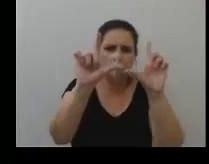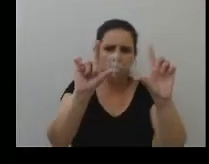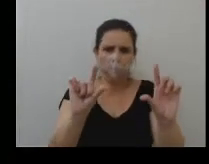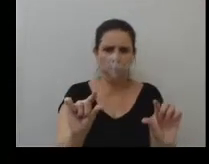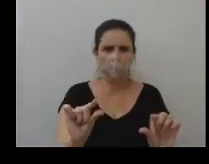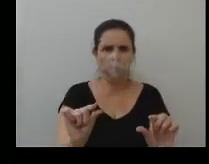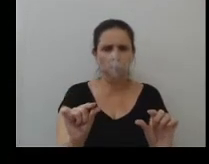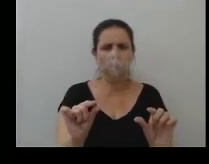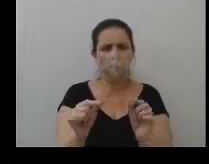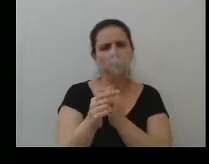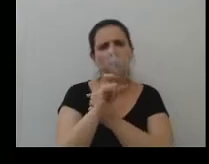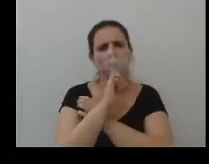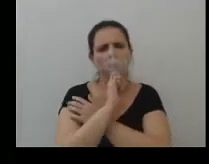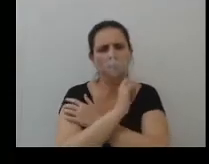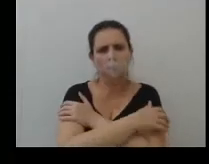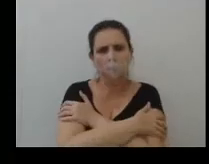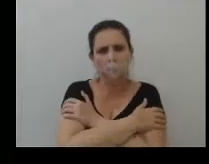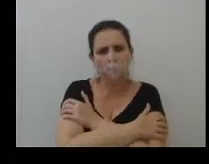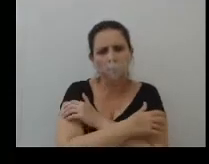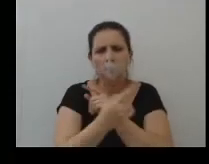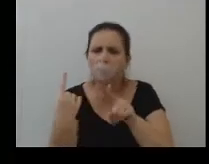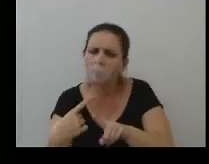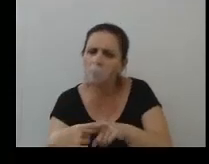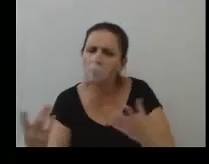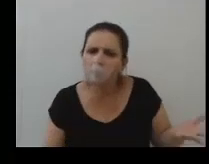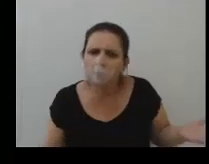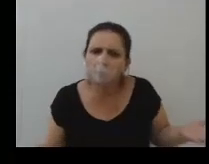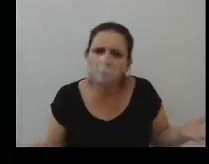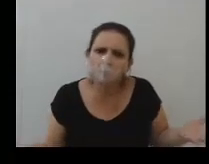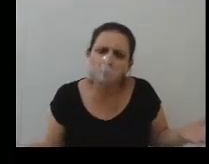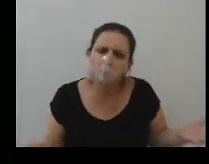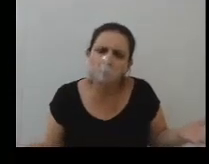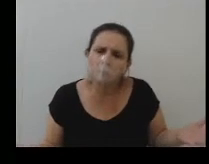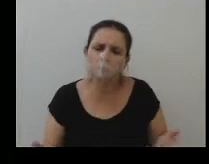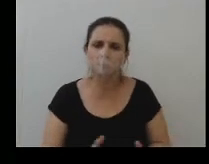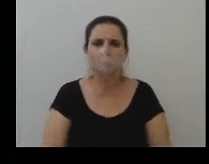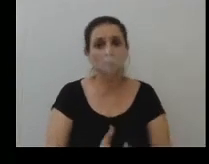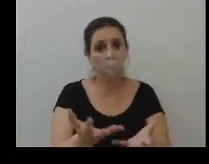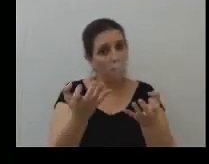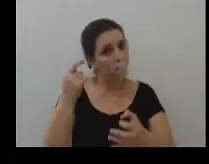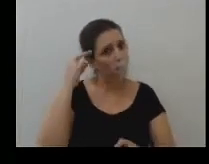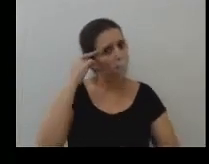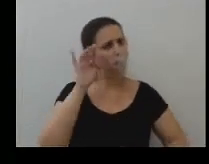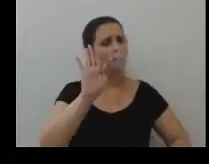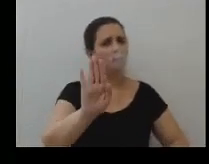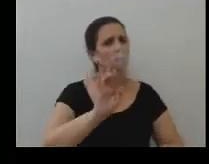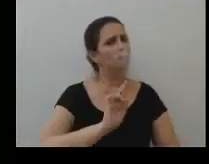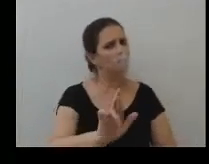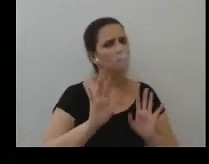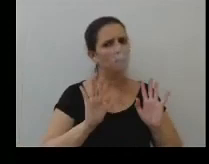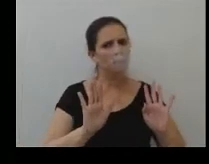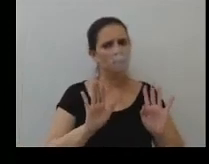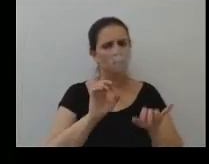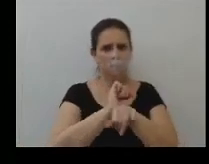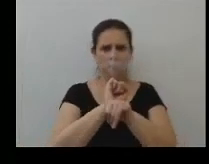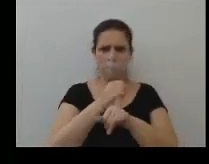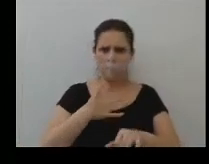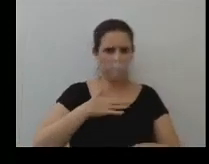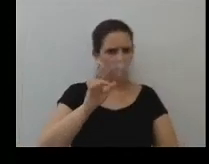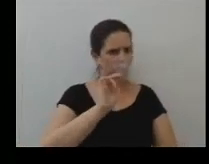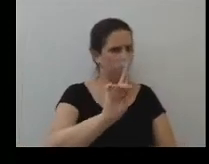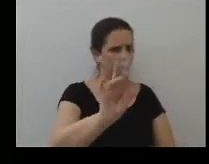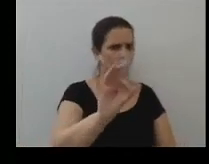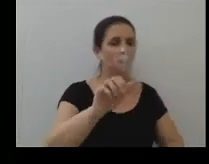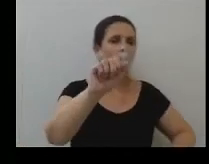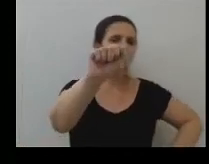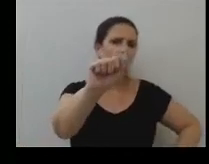isso acontece? Dá uma olhada aí nas alternativas. Eu quero que vocês pensem na resposta. Não espero eu dizer não.